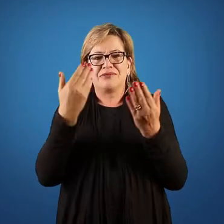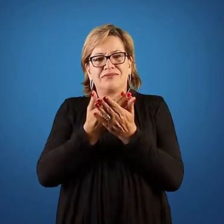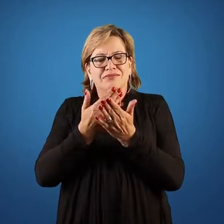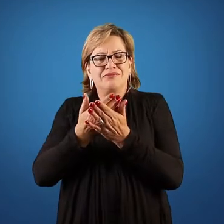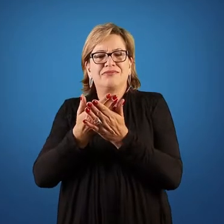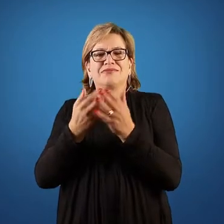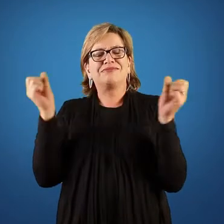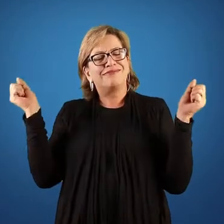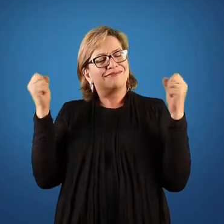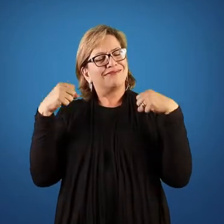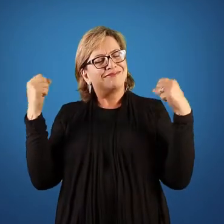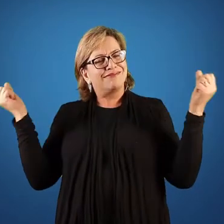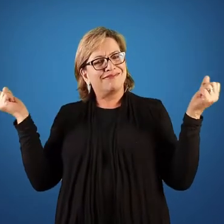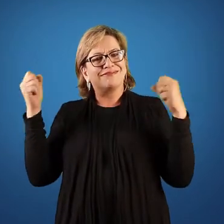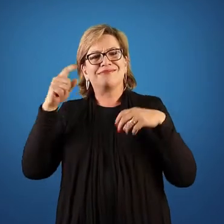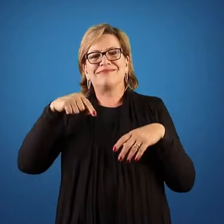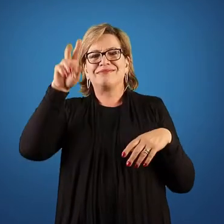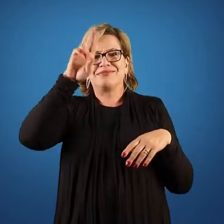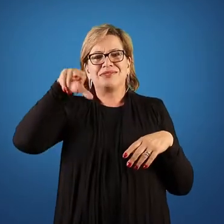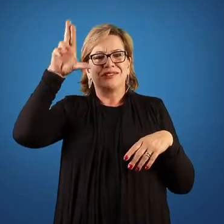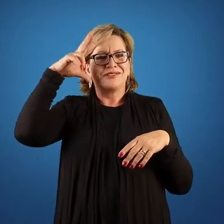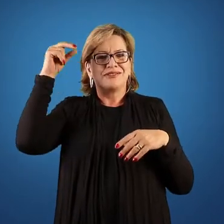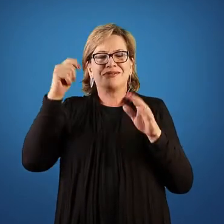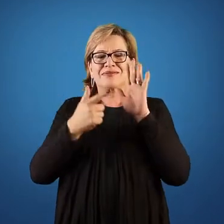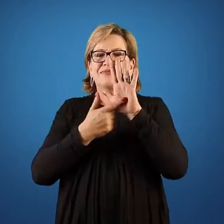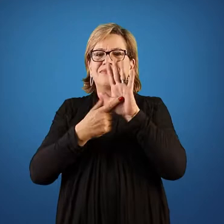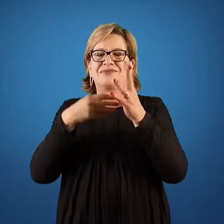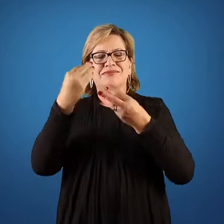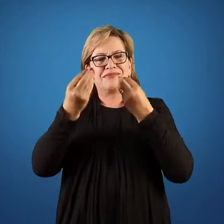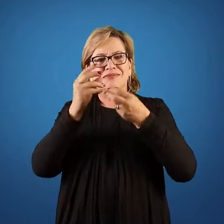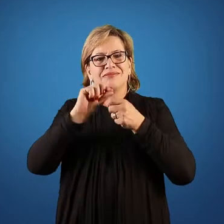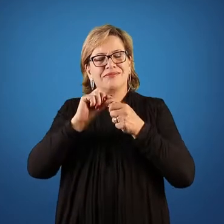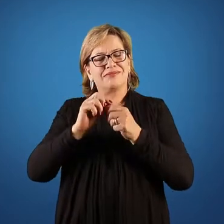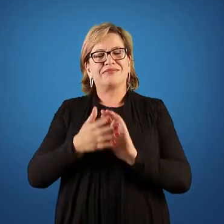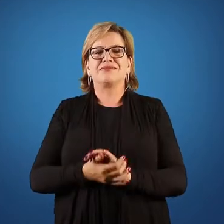para demonstrar para a gente.